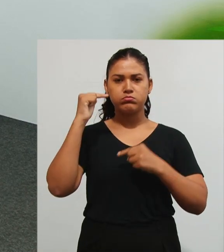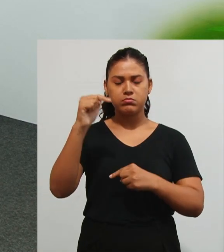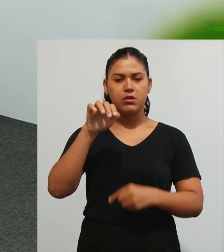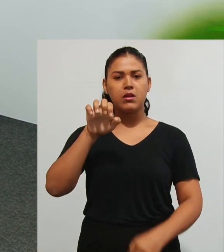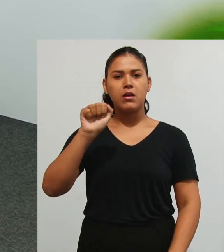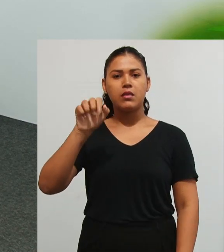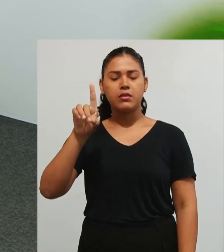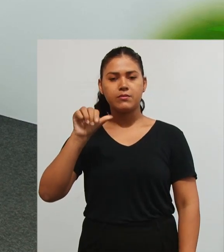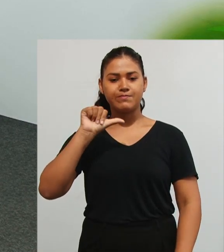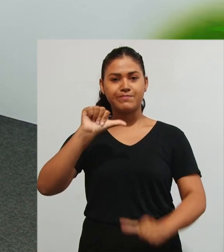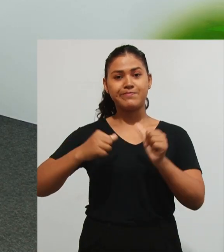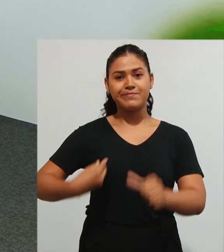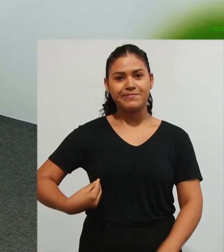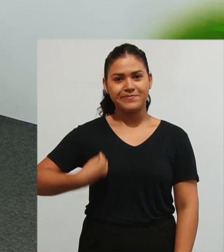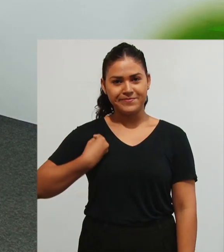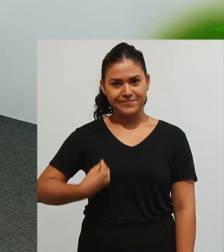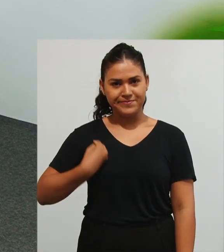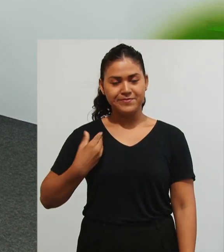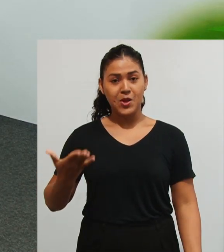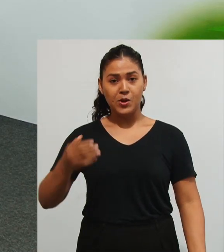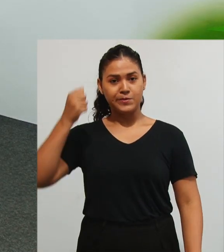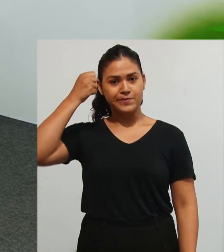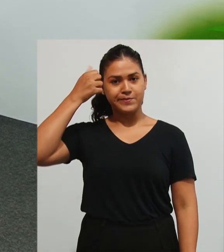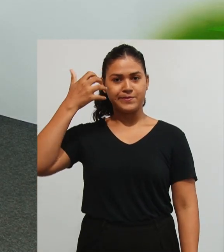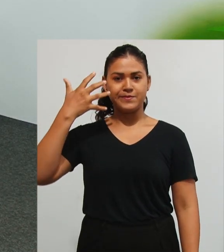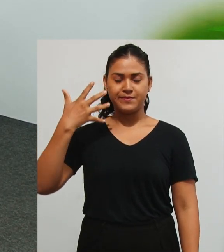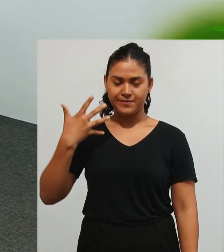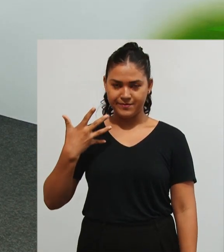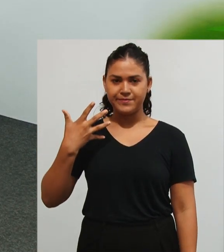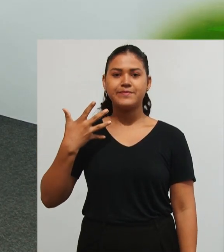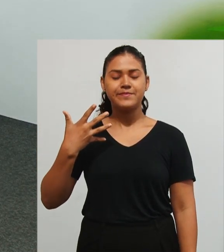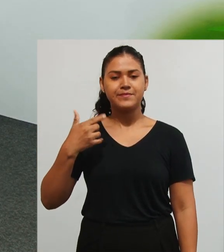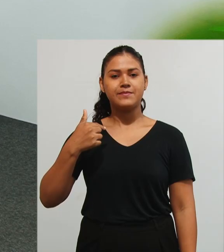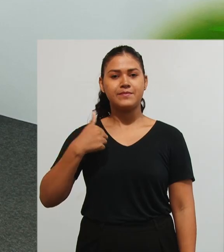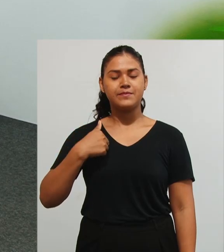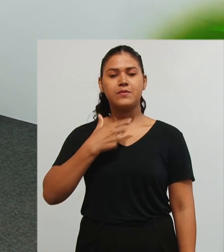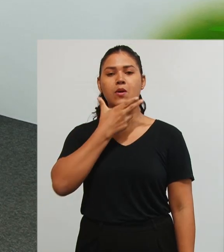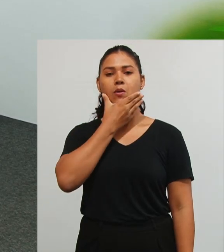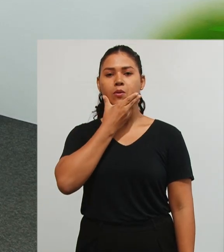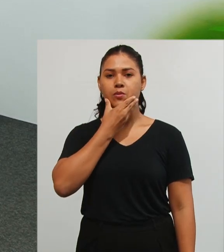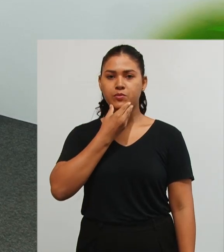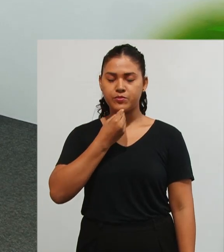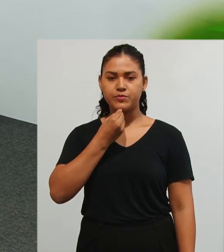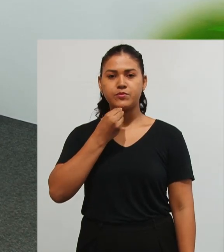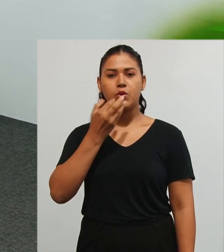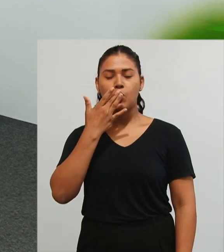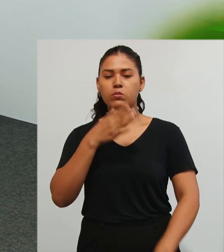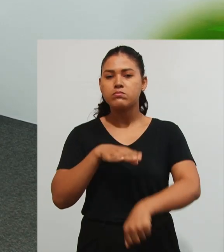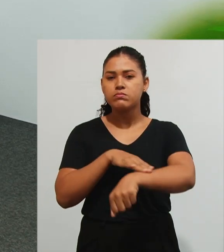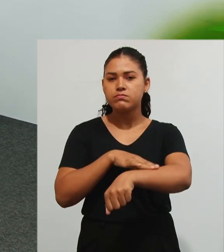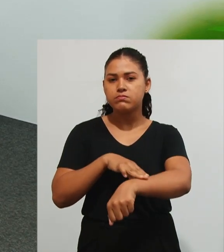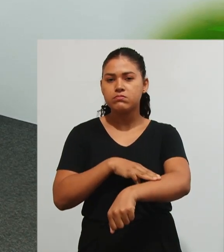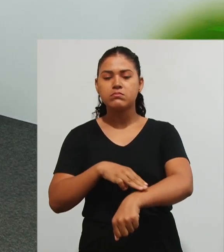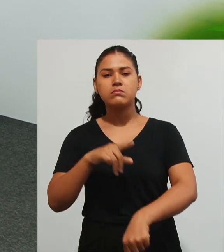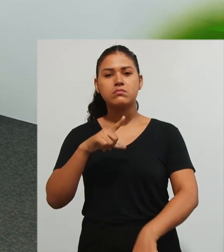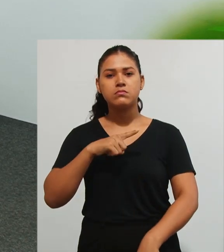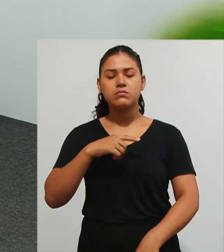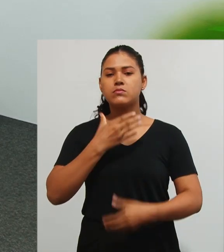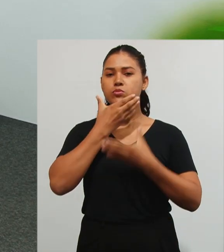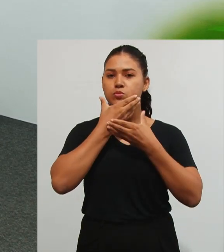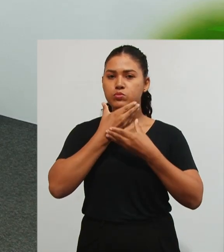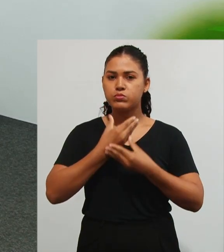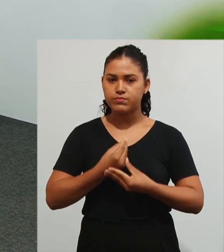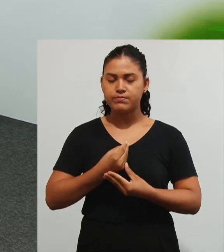EAD mudando realidades. Eu vou realizar a minha audiodescrição. Eu sou homem, cor da pele parda, tenho